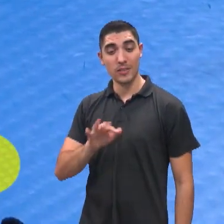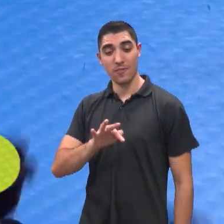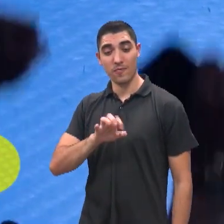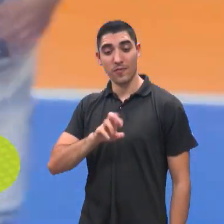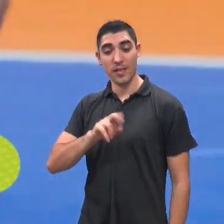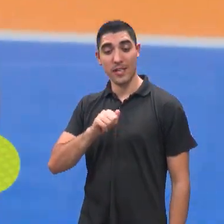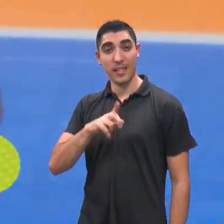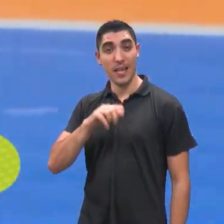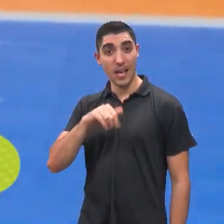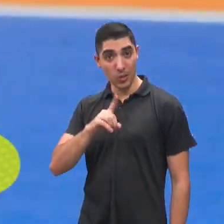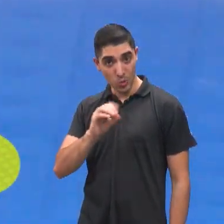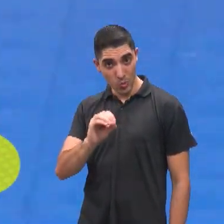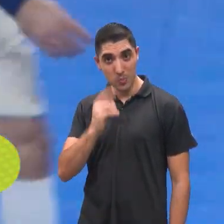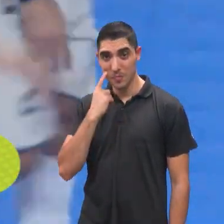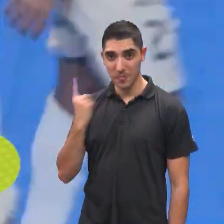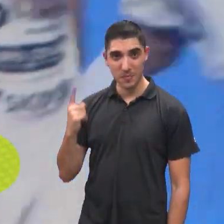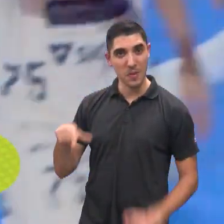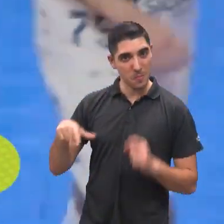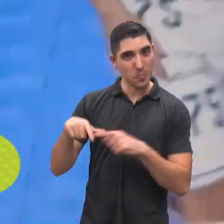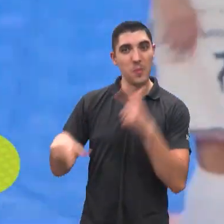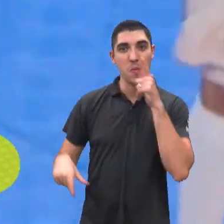escorou.